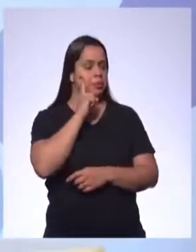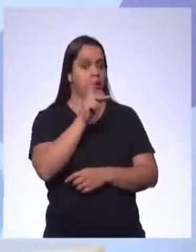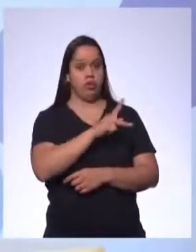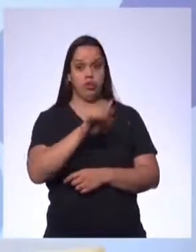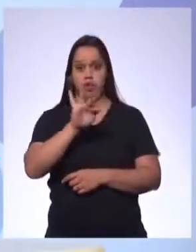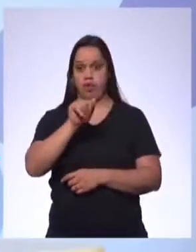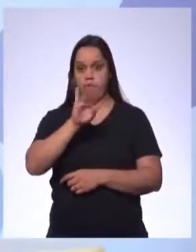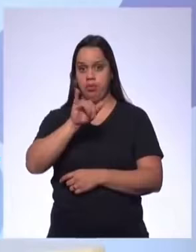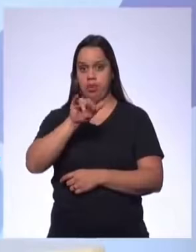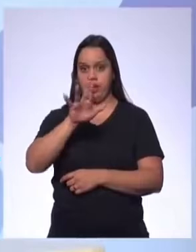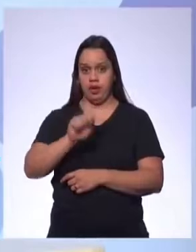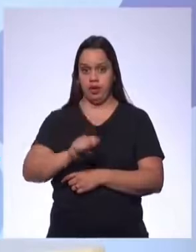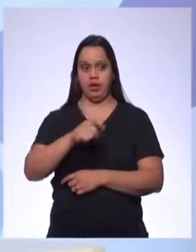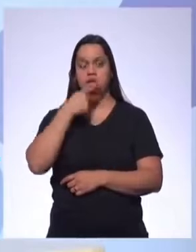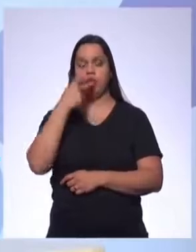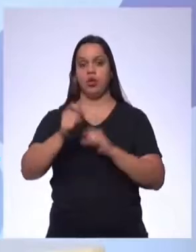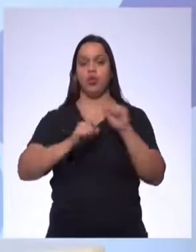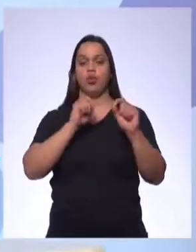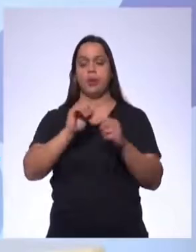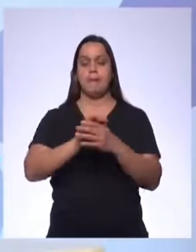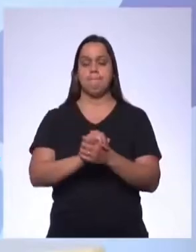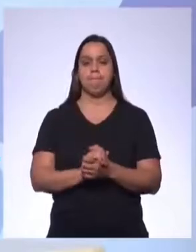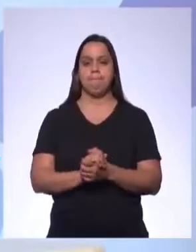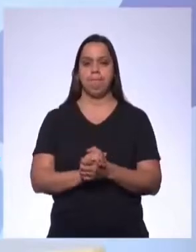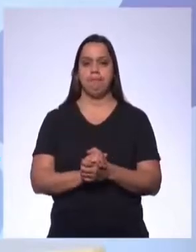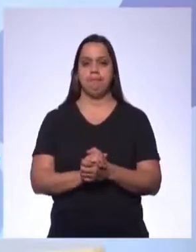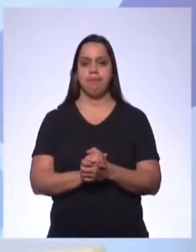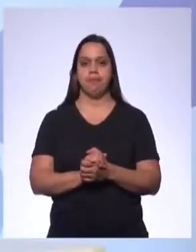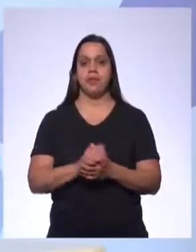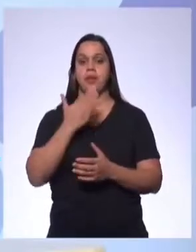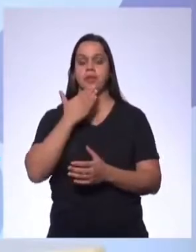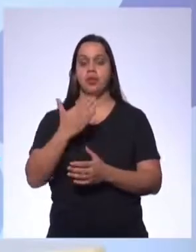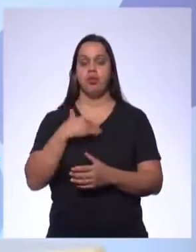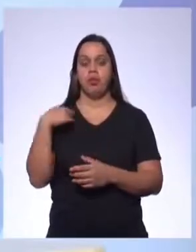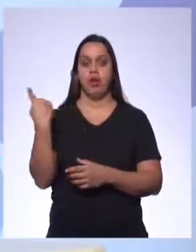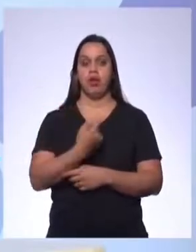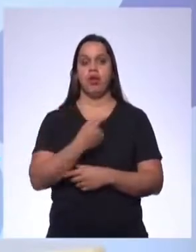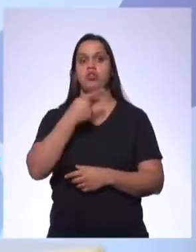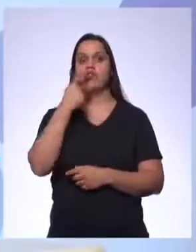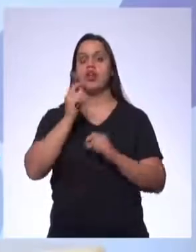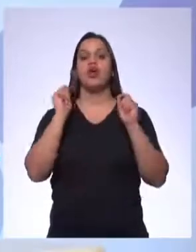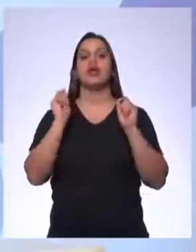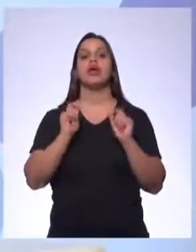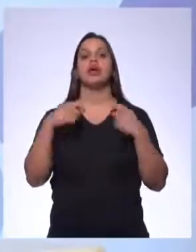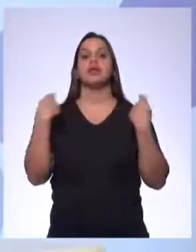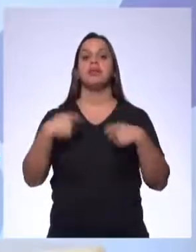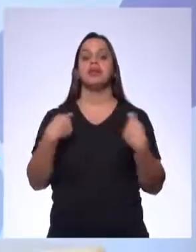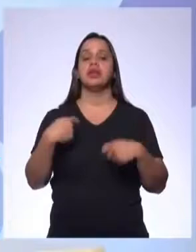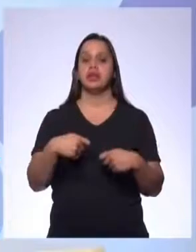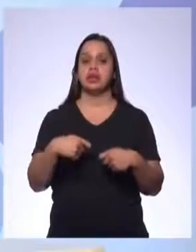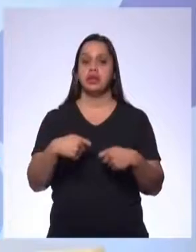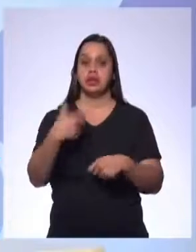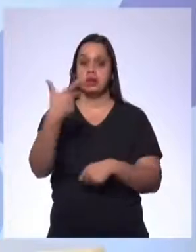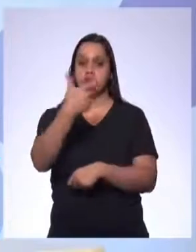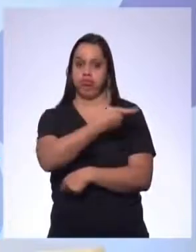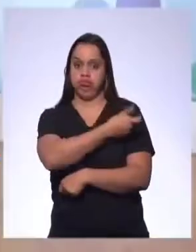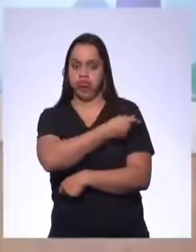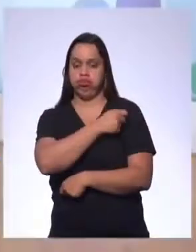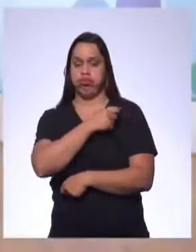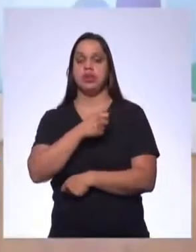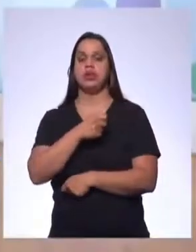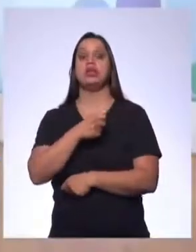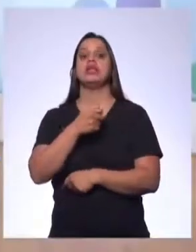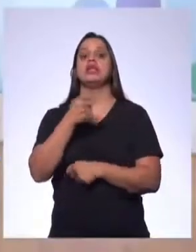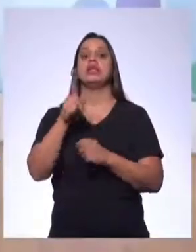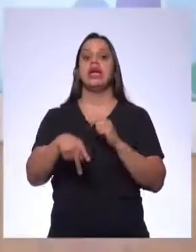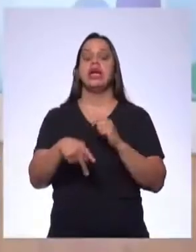professora Fabiana pediu aqui para a gente falar da necessidade de tomar a vacina da gripe todo ano. Sim. Para